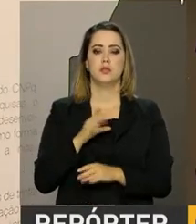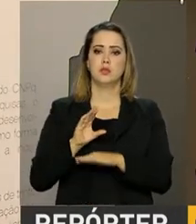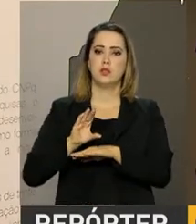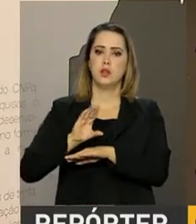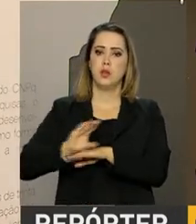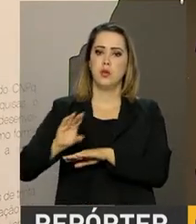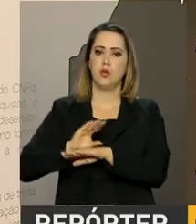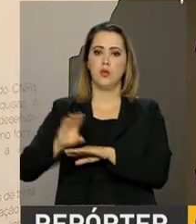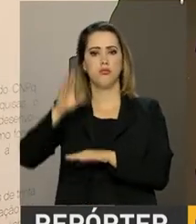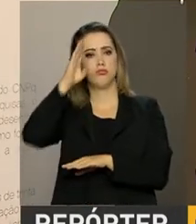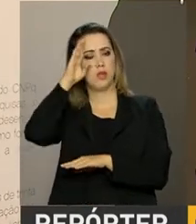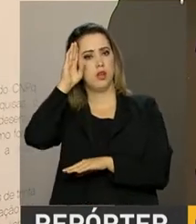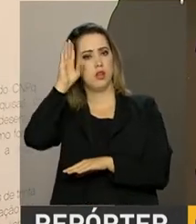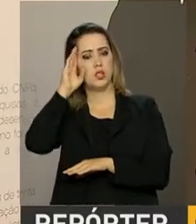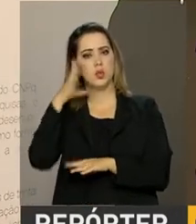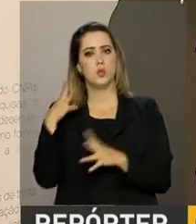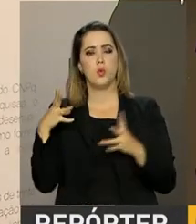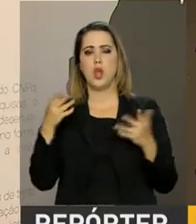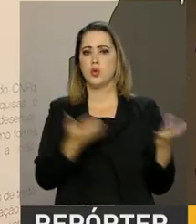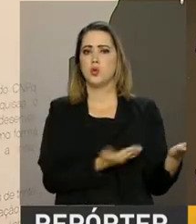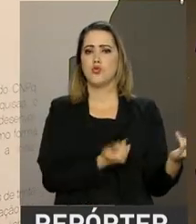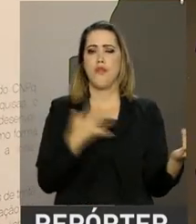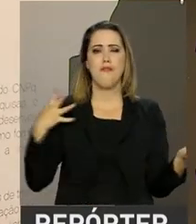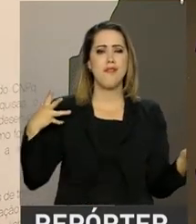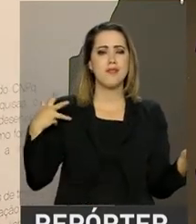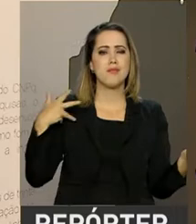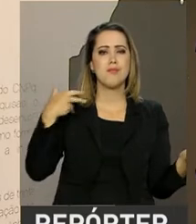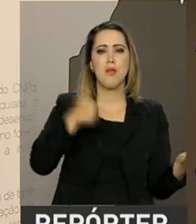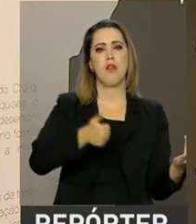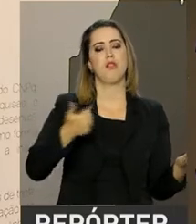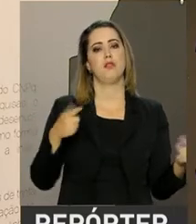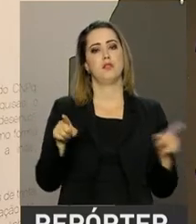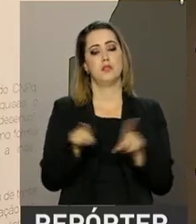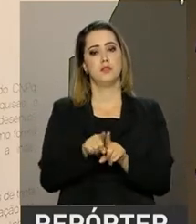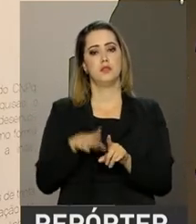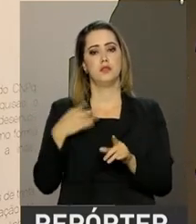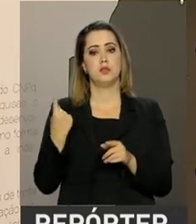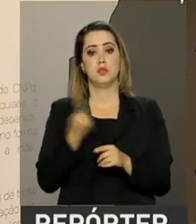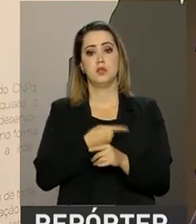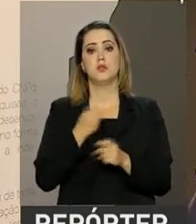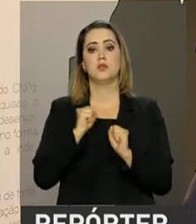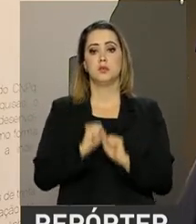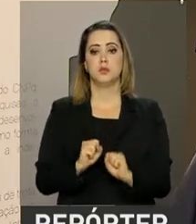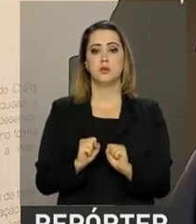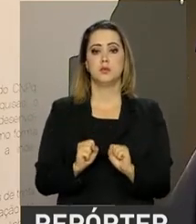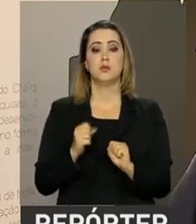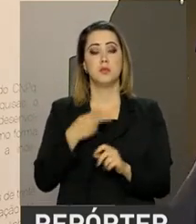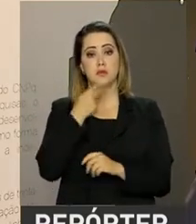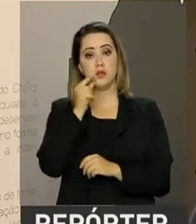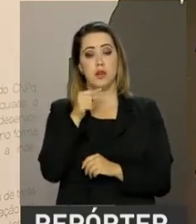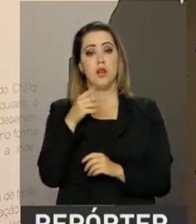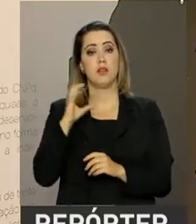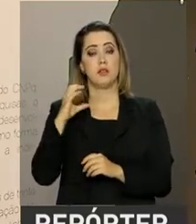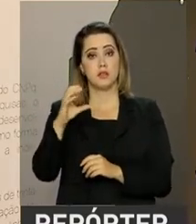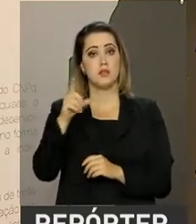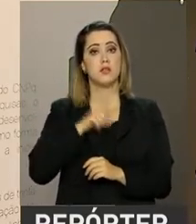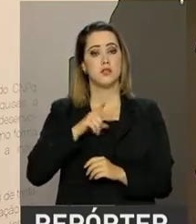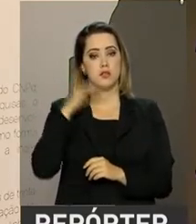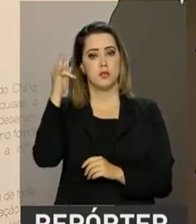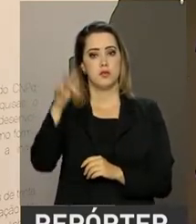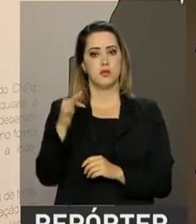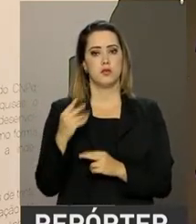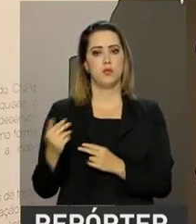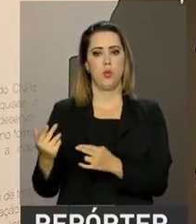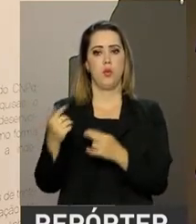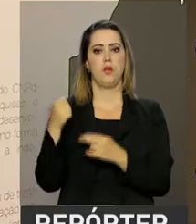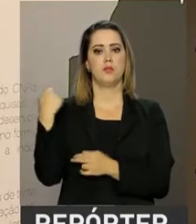com excelência a excelência do ensino nos permite afirmar que tem futuro a ciência brasileiras e da mesma maneira